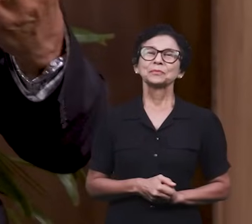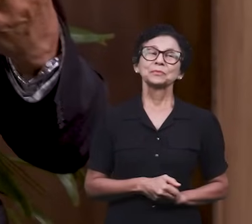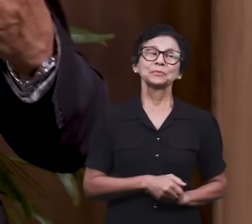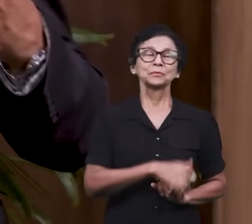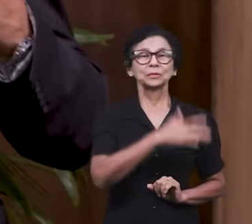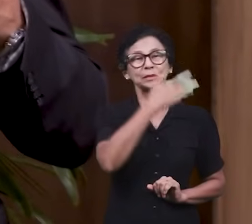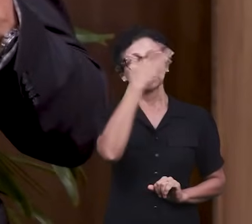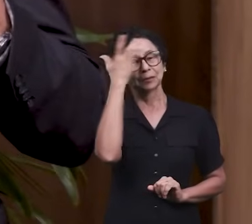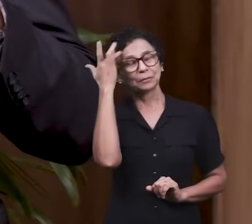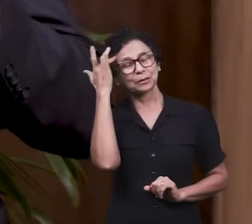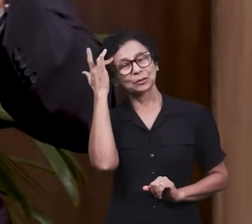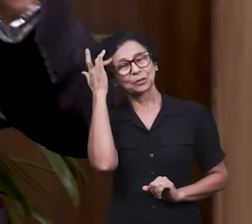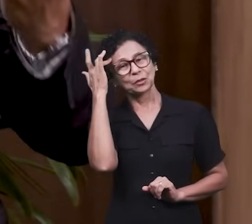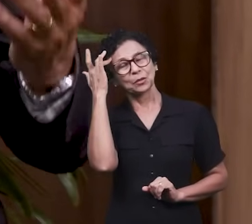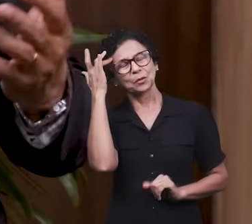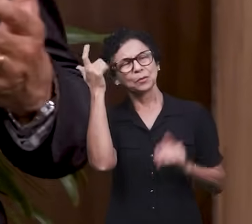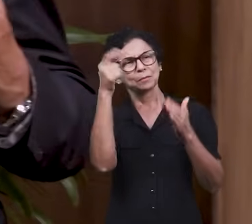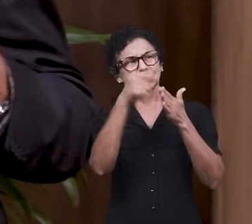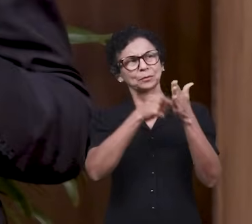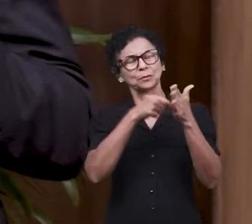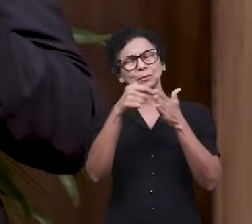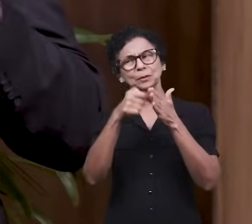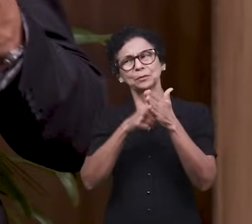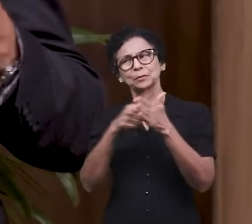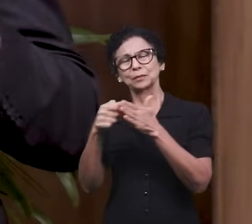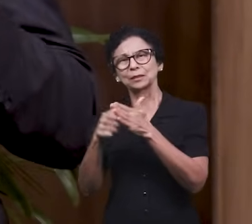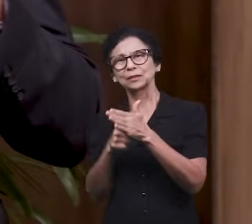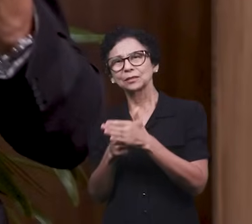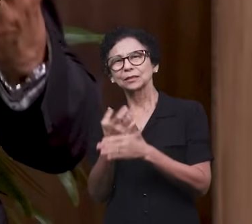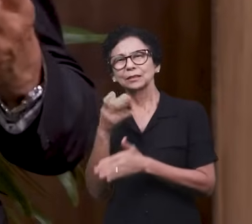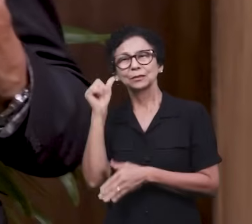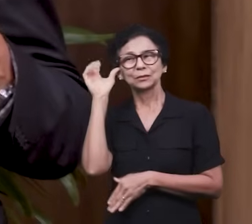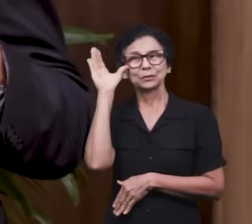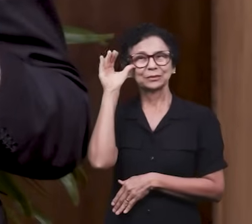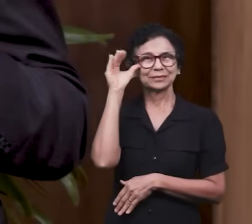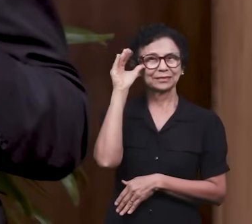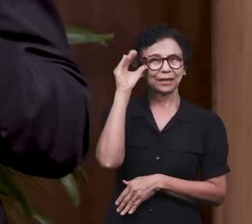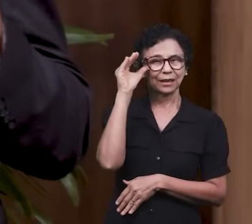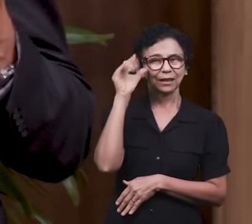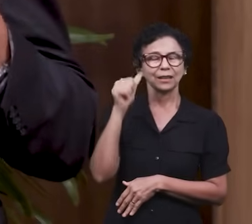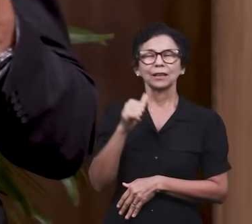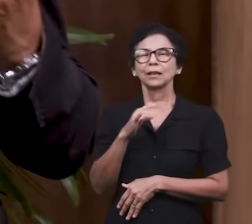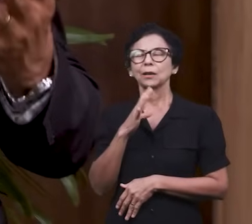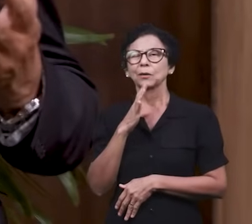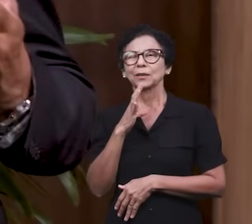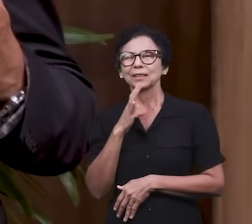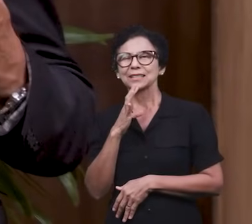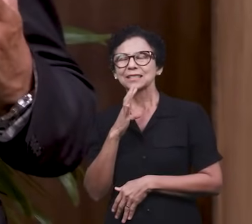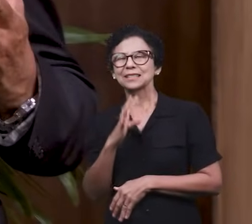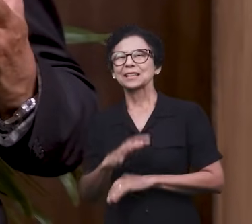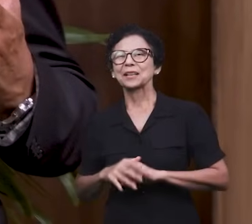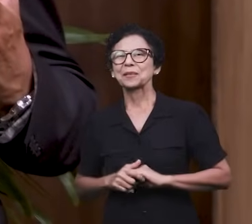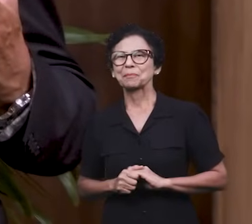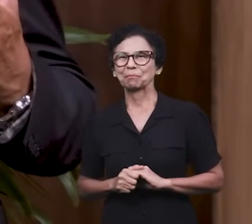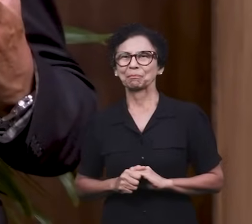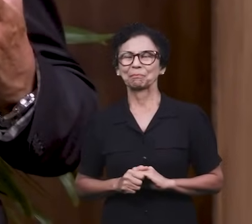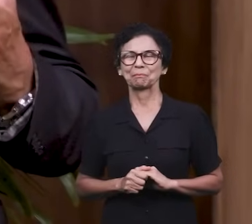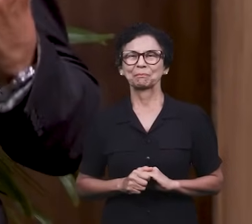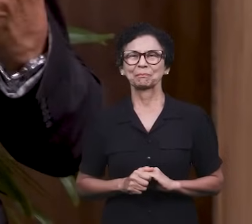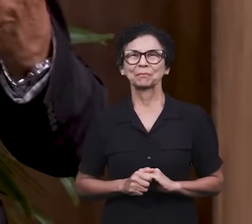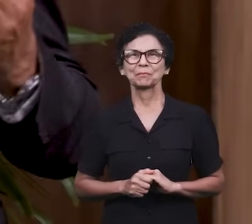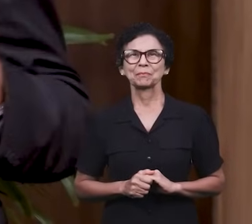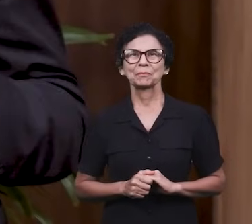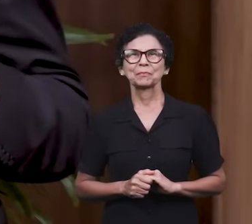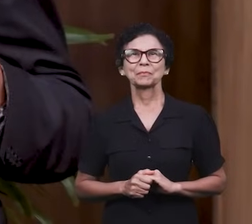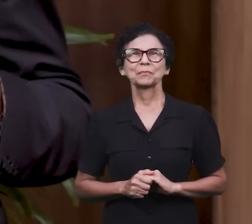todos, de várias pessoas que têm o desejo, têm a curiosidade de conhecer, saber como funciona. E